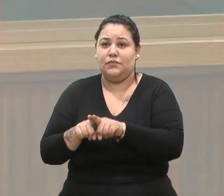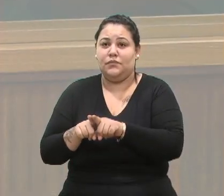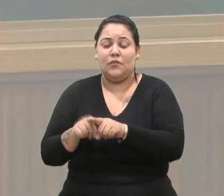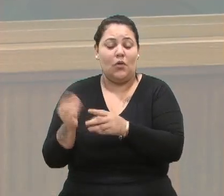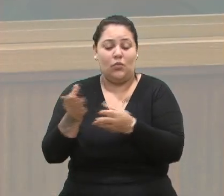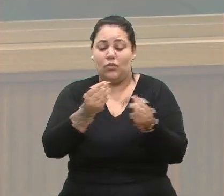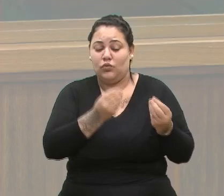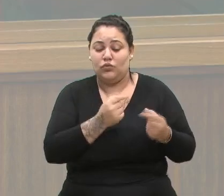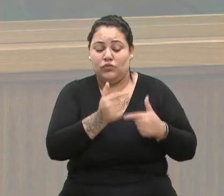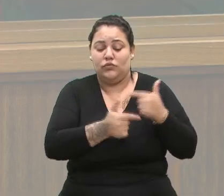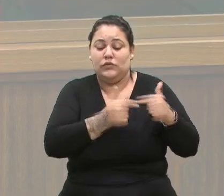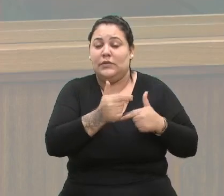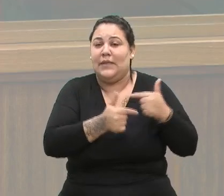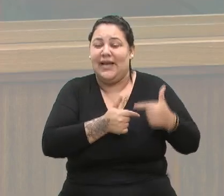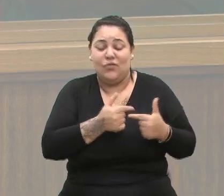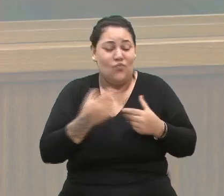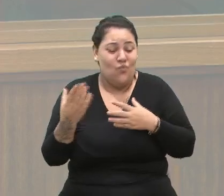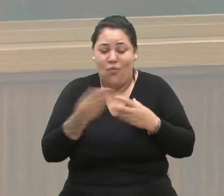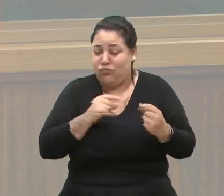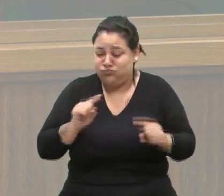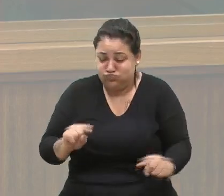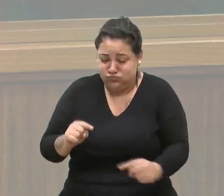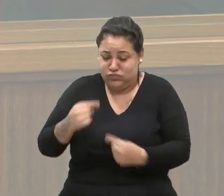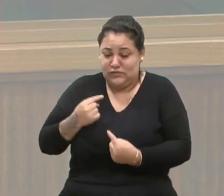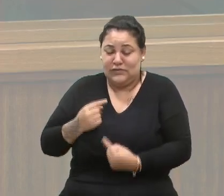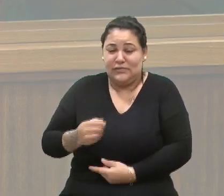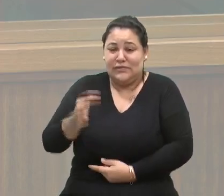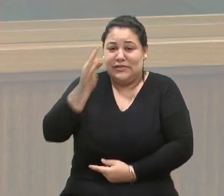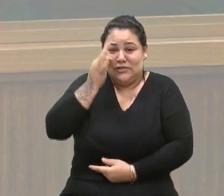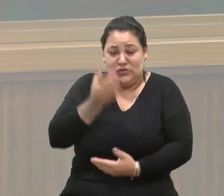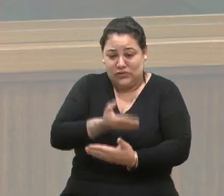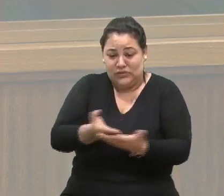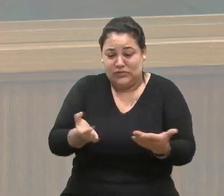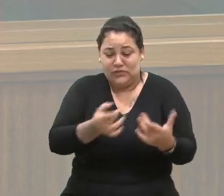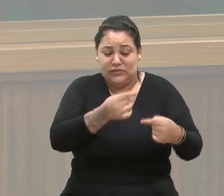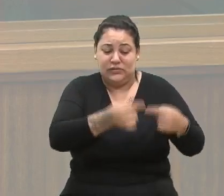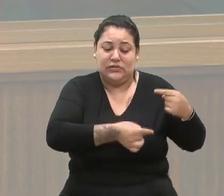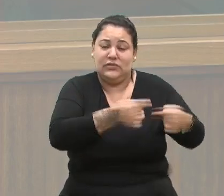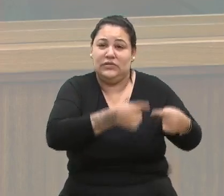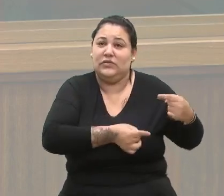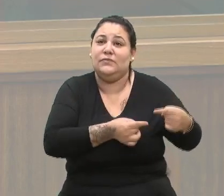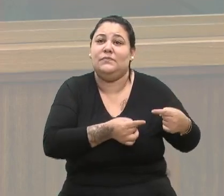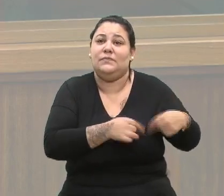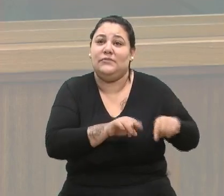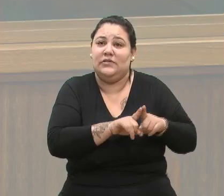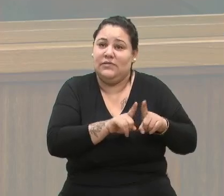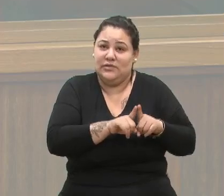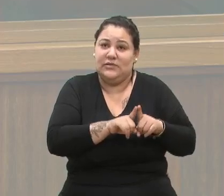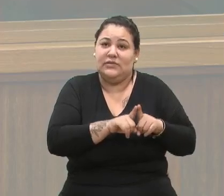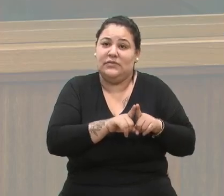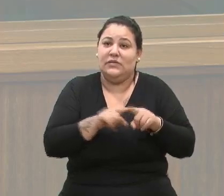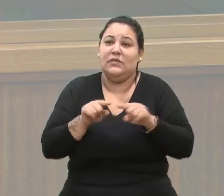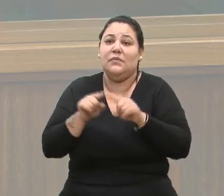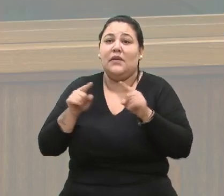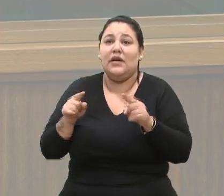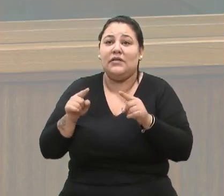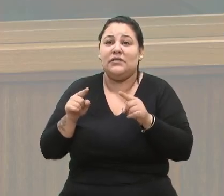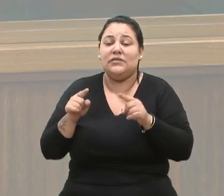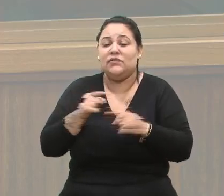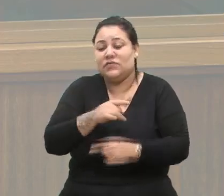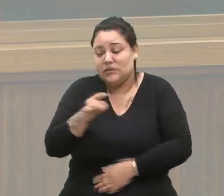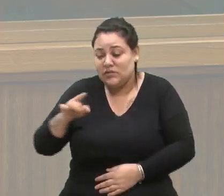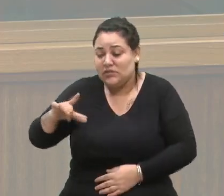trabalho, bastante desafiador estar nesse espaço de discussão, mas vocês com certeza